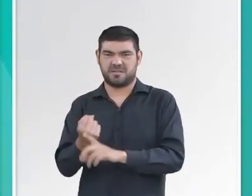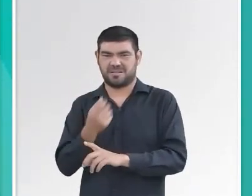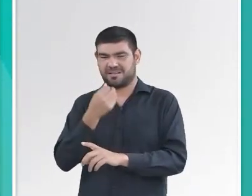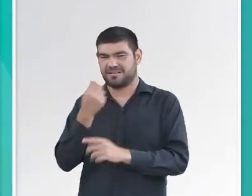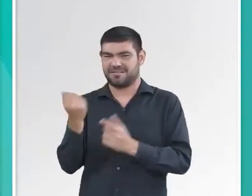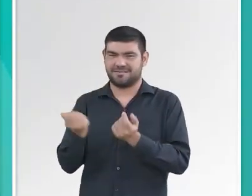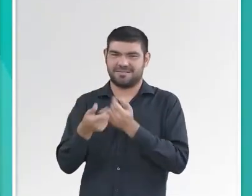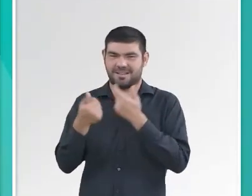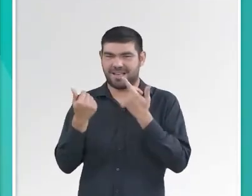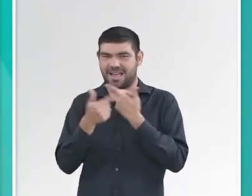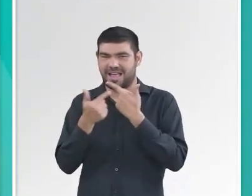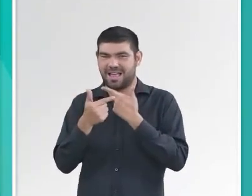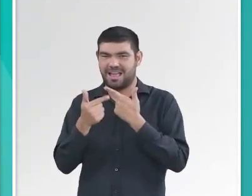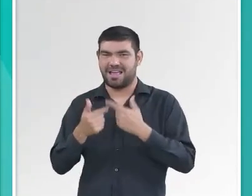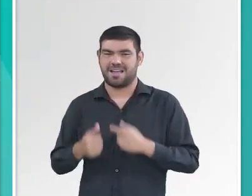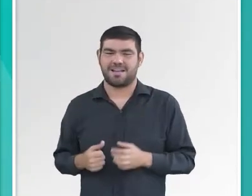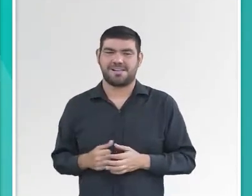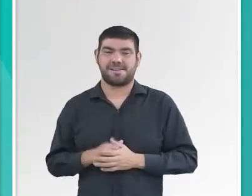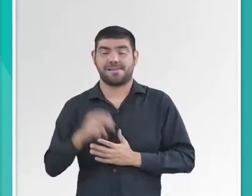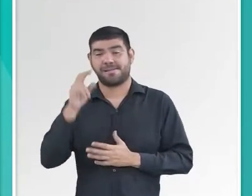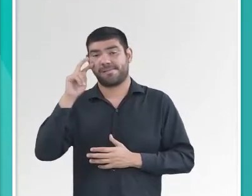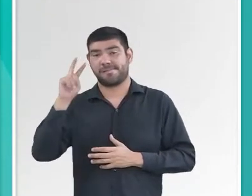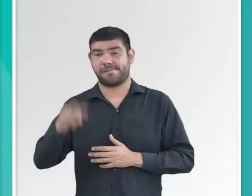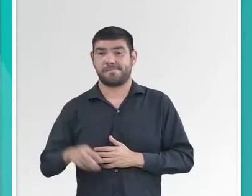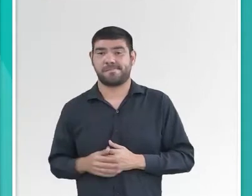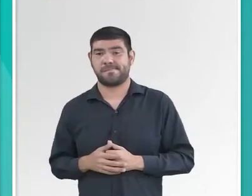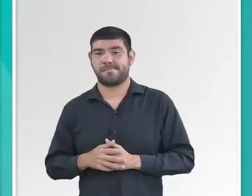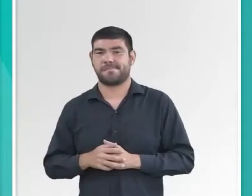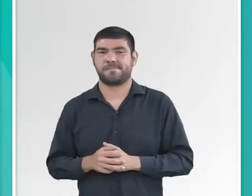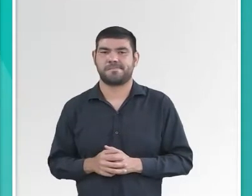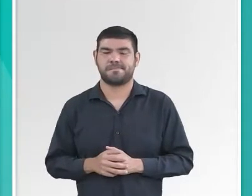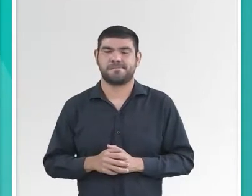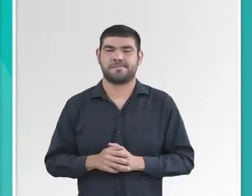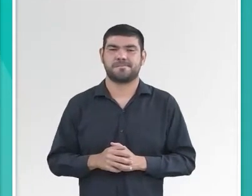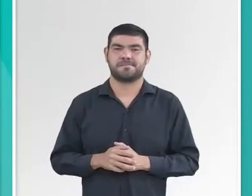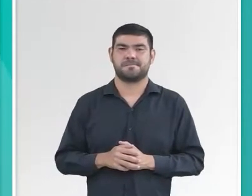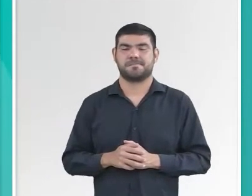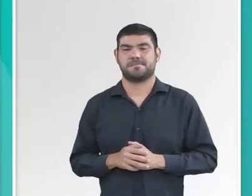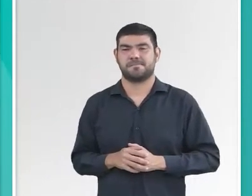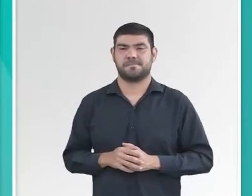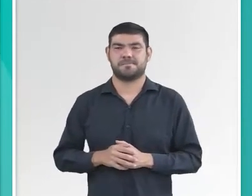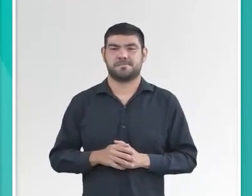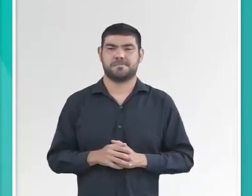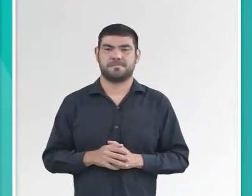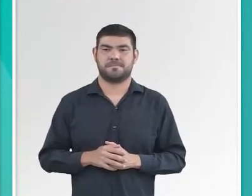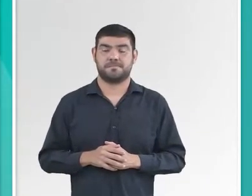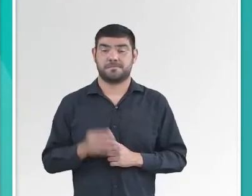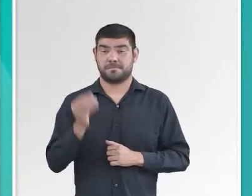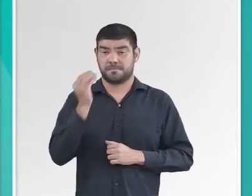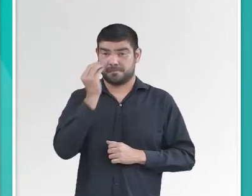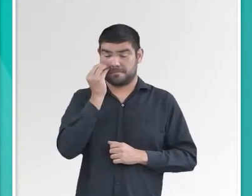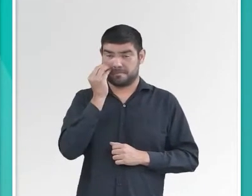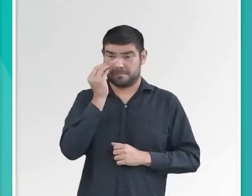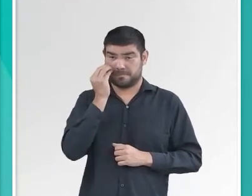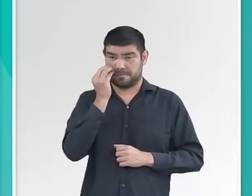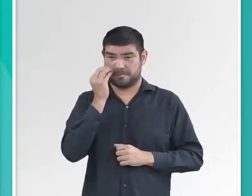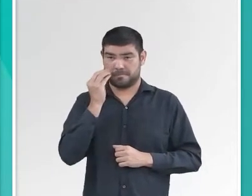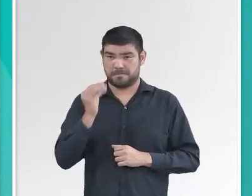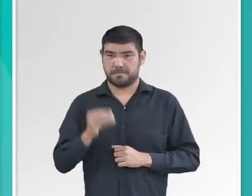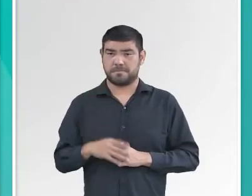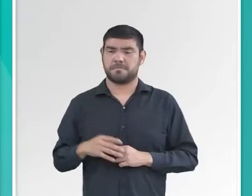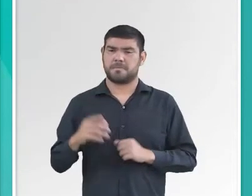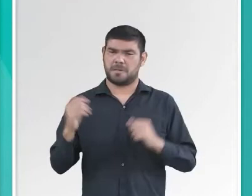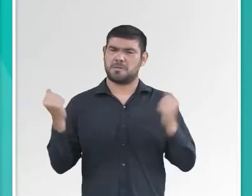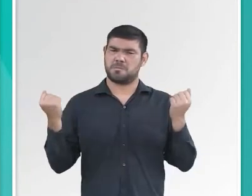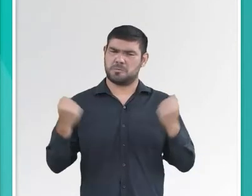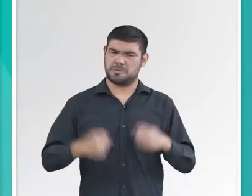irreverência. Então, olha aí, destacado esse trecho aí para você. Observa aí, olha só, ele diz que é